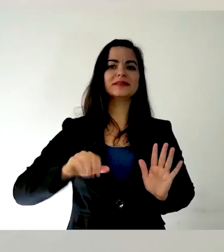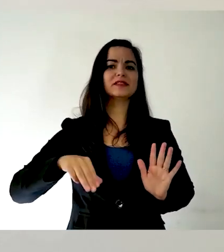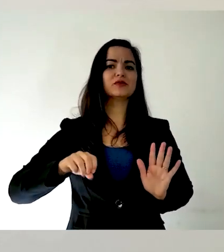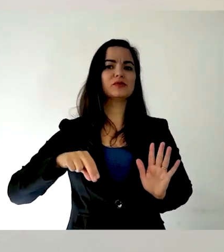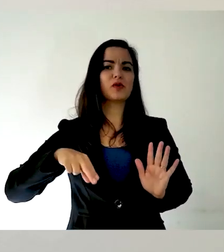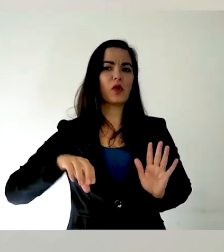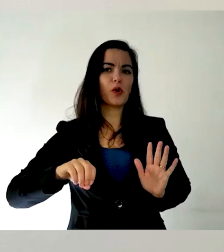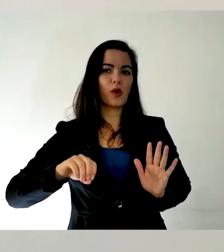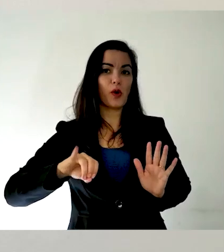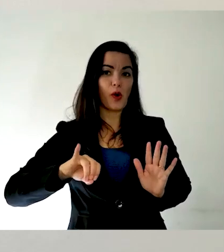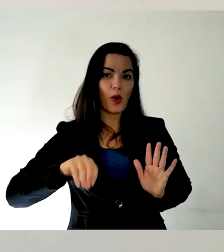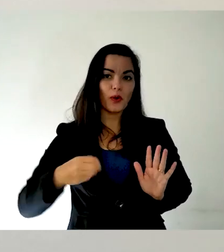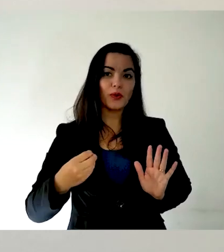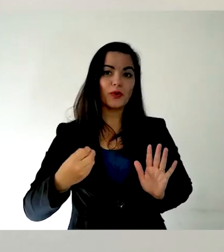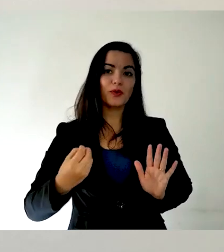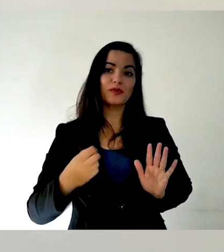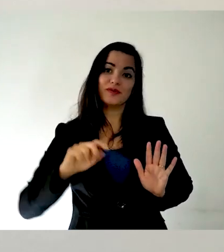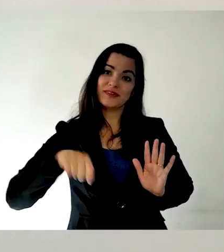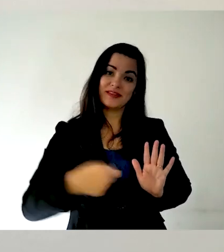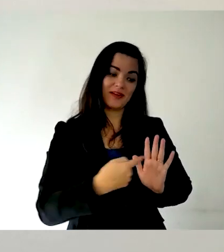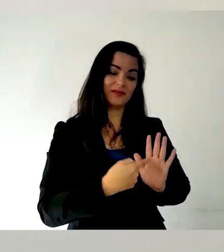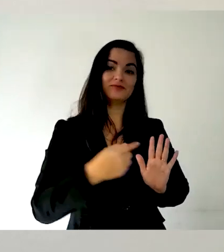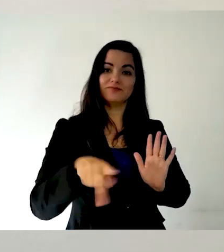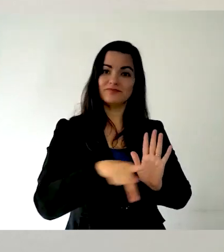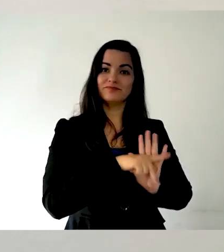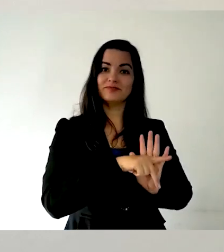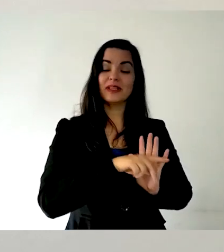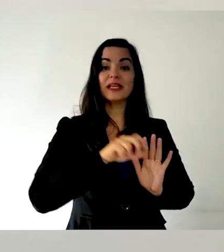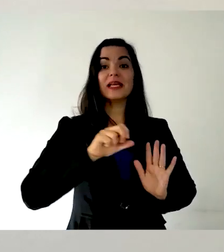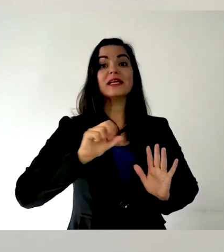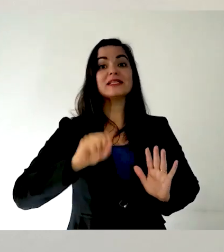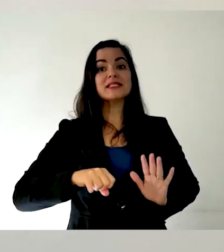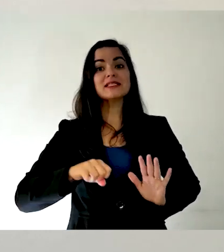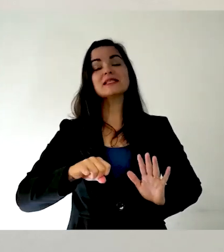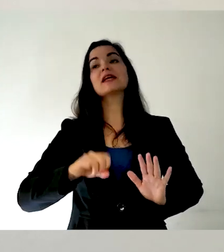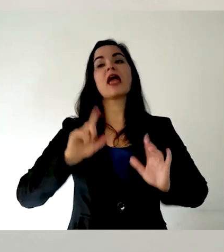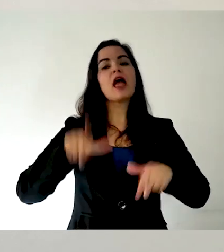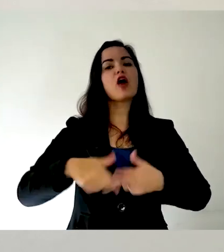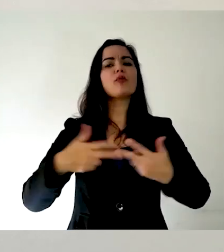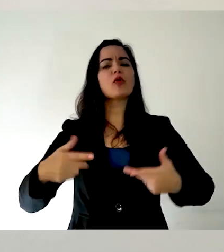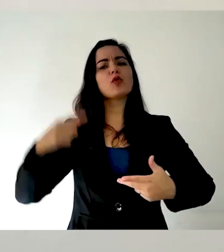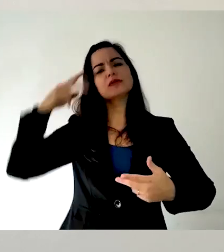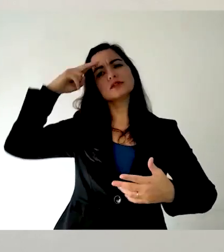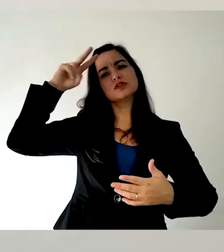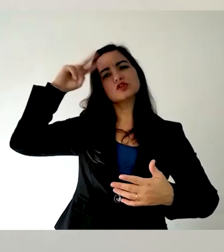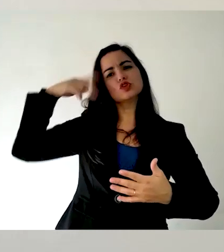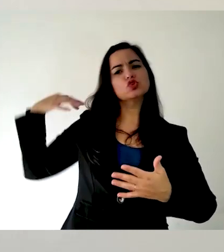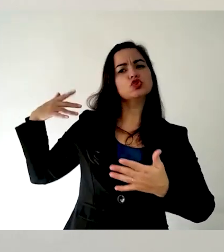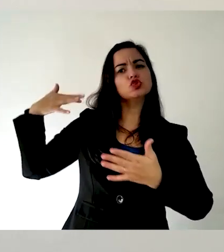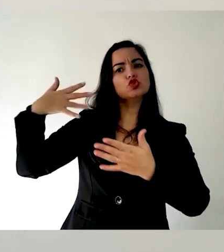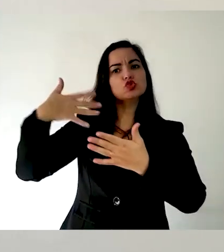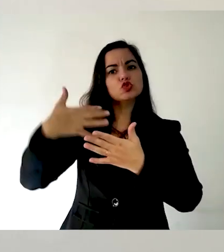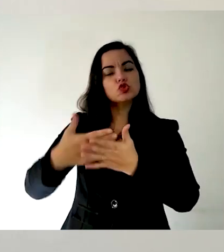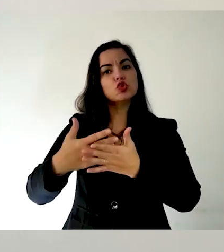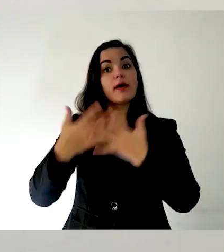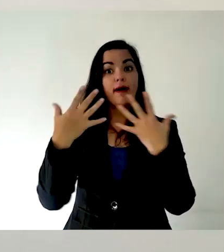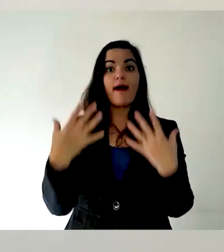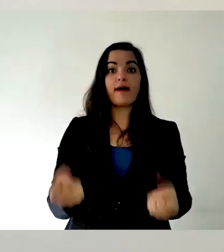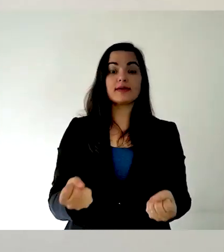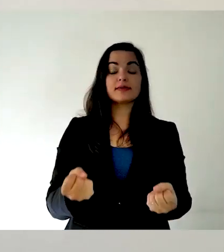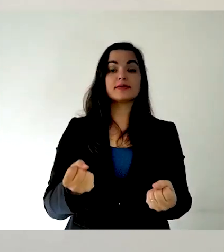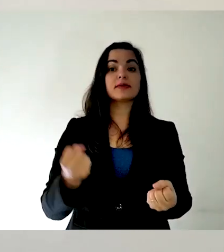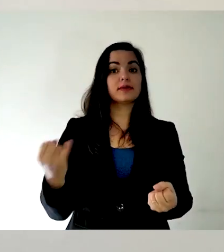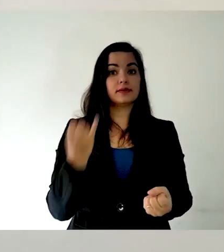ser considerado um bem historicamente construído aí, um patrimônio material